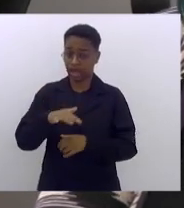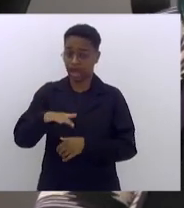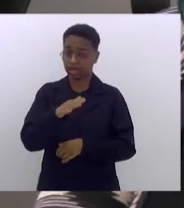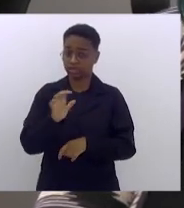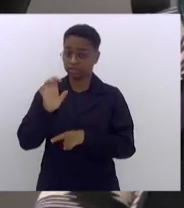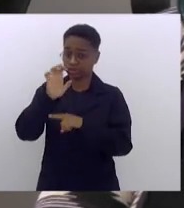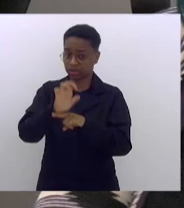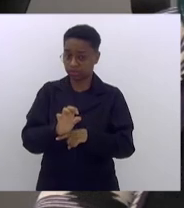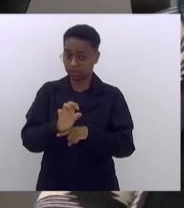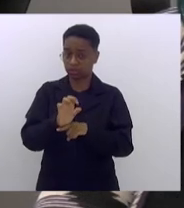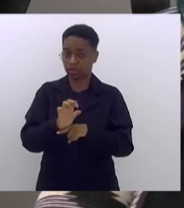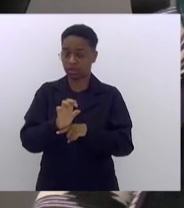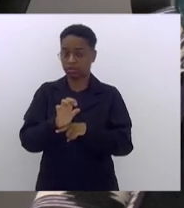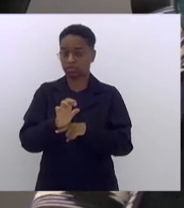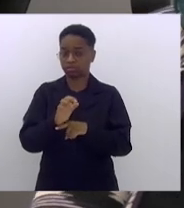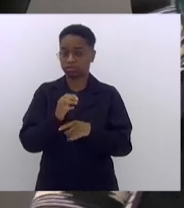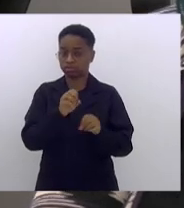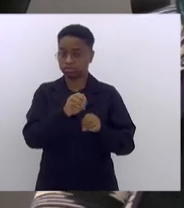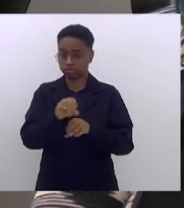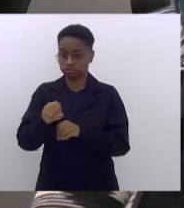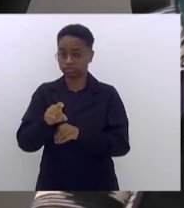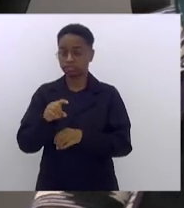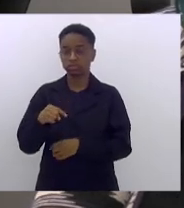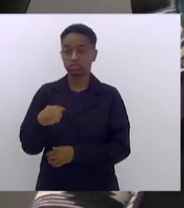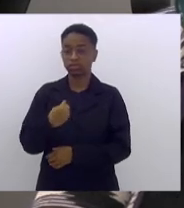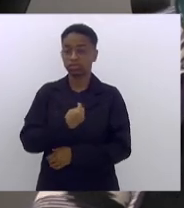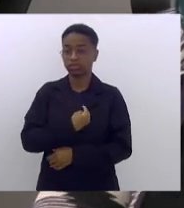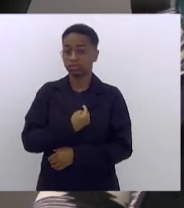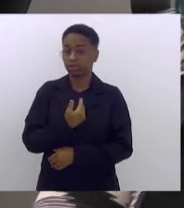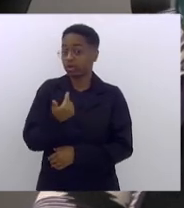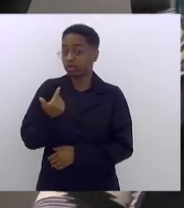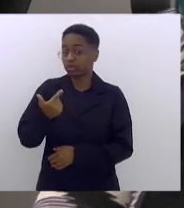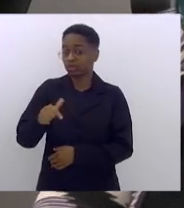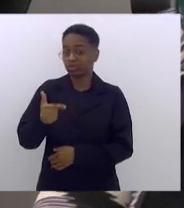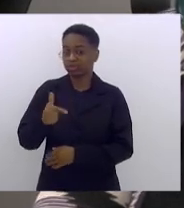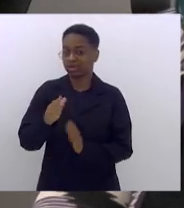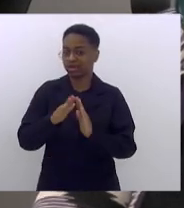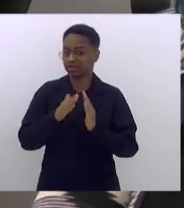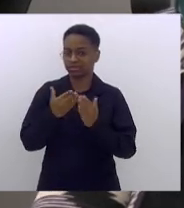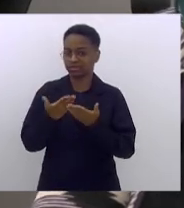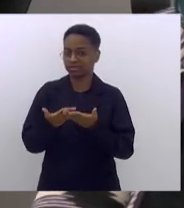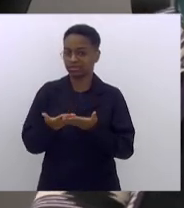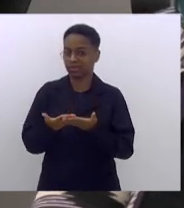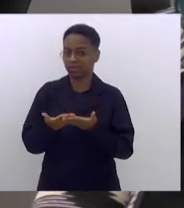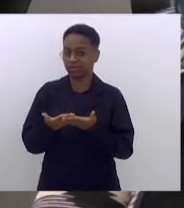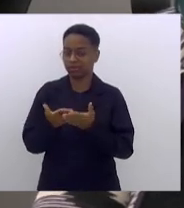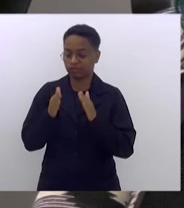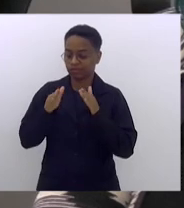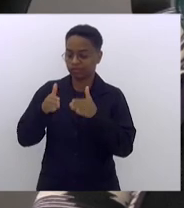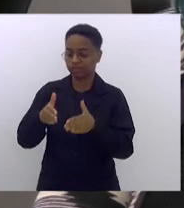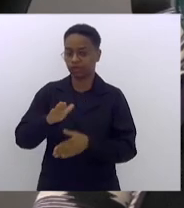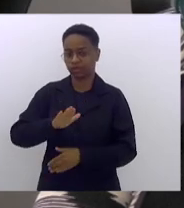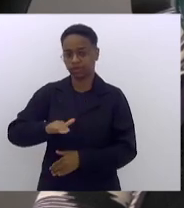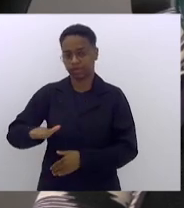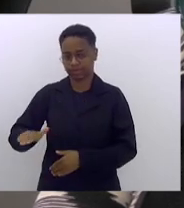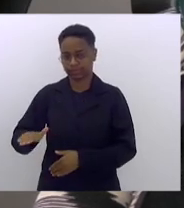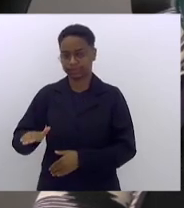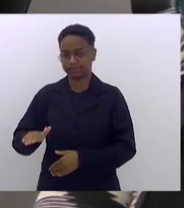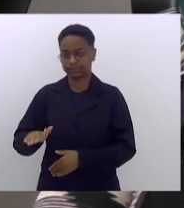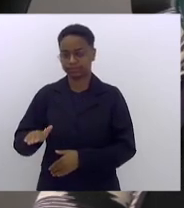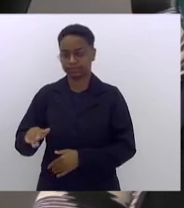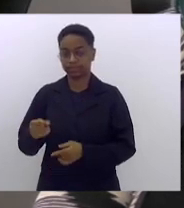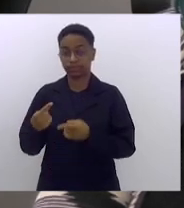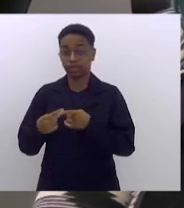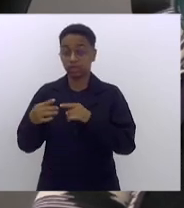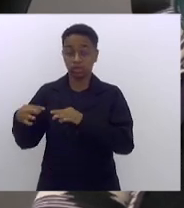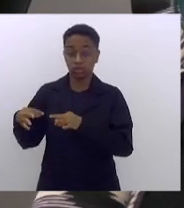educação em que a gente praticamente não tem mais escolas infantis. As nossas